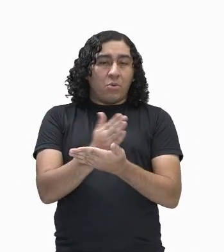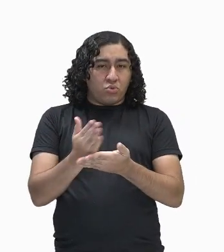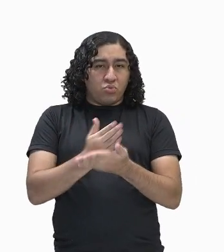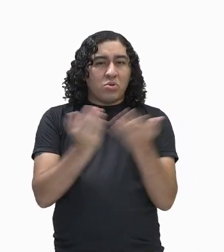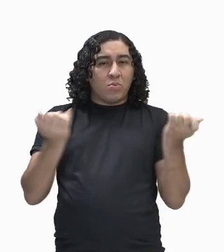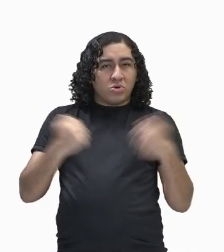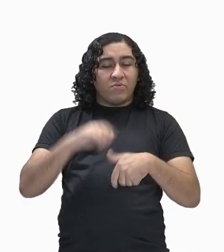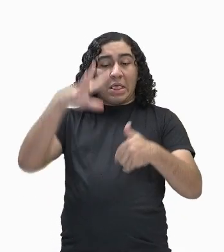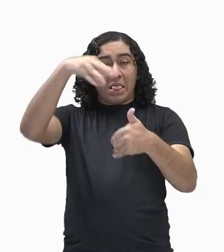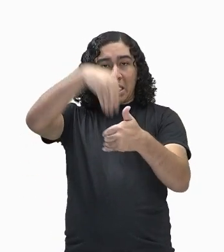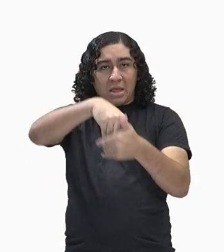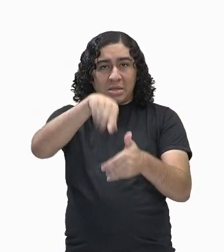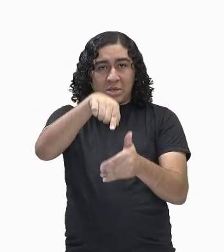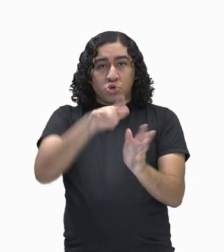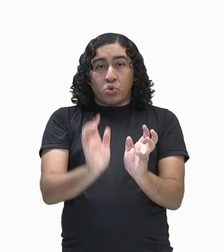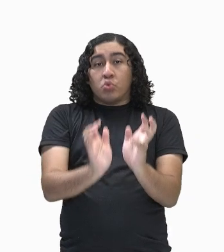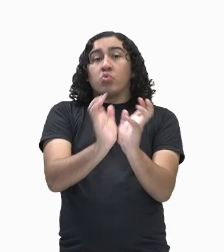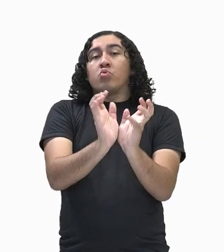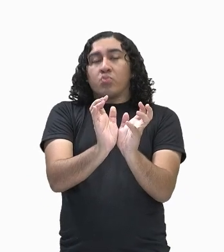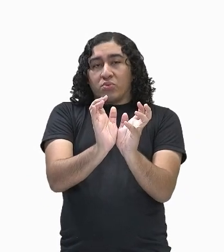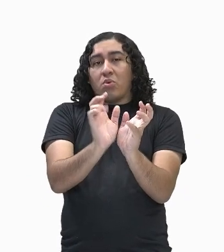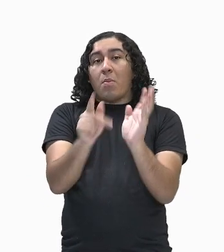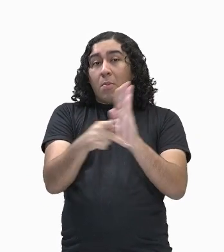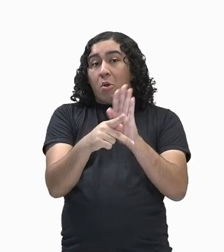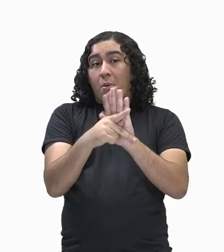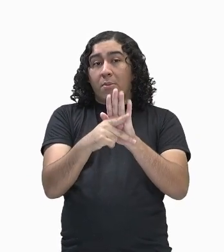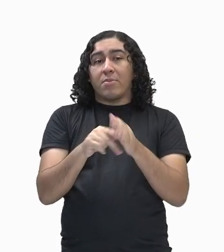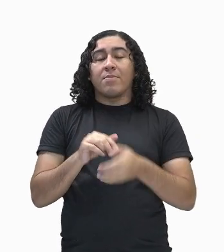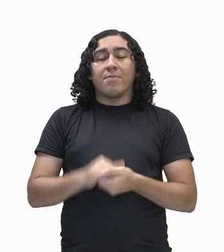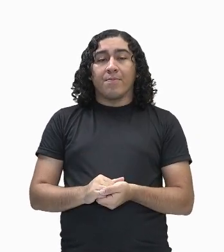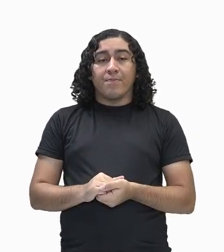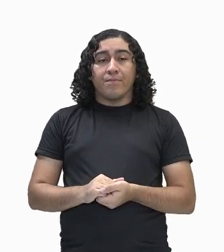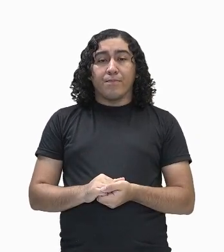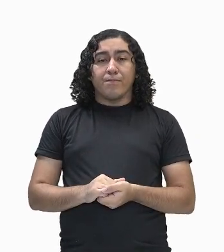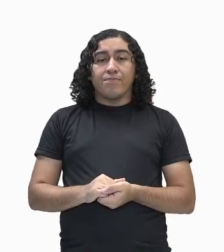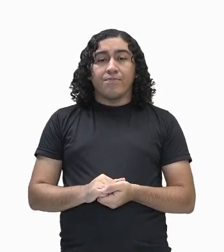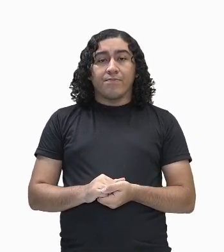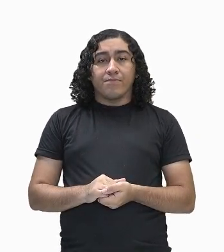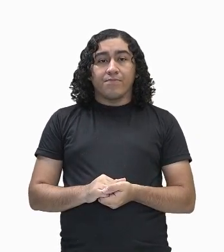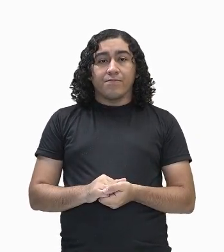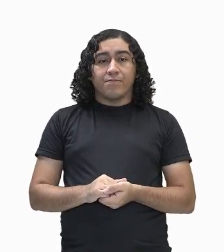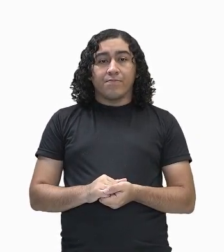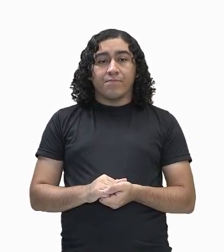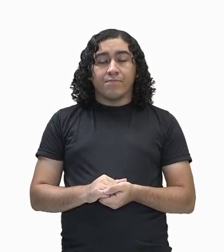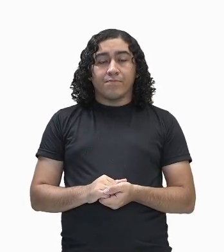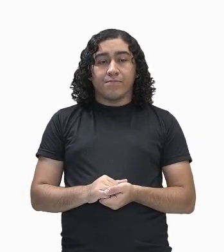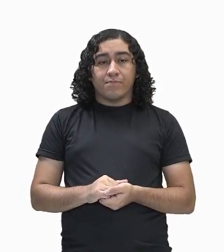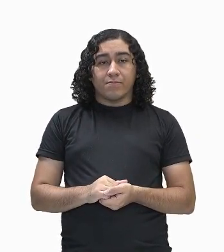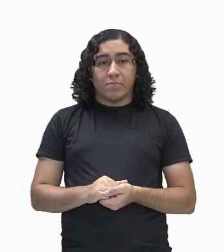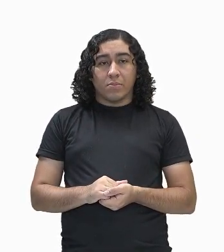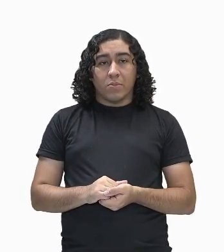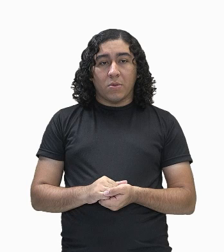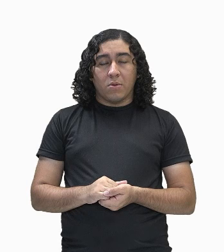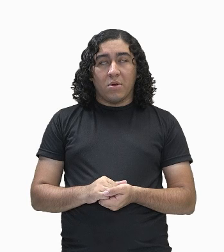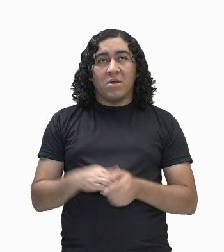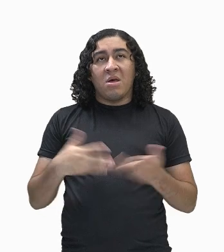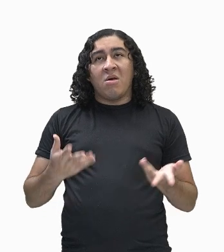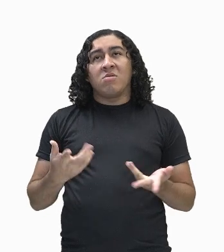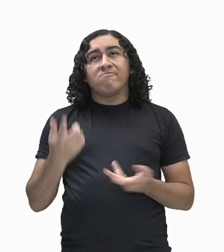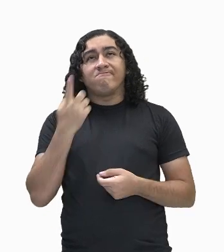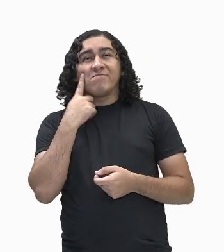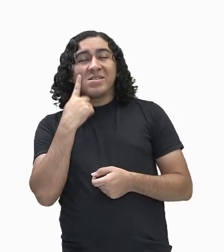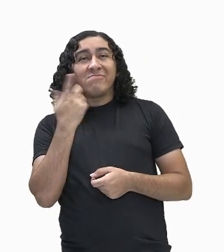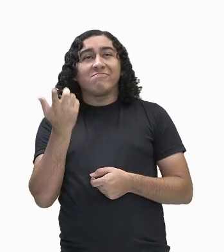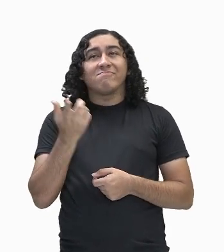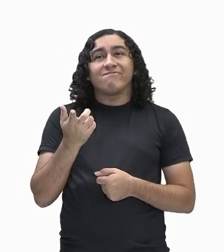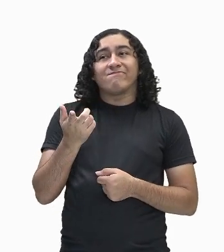dentro desse grupo maior, que são das neognatas, são bem, como é que eu posso dizer, questionáveis.